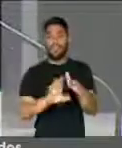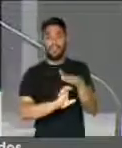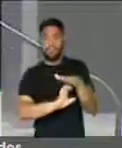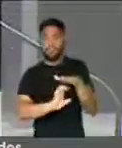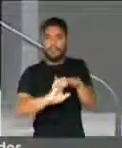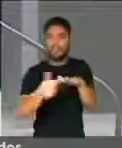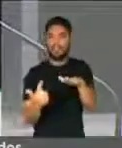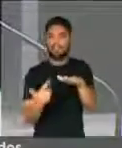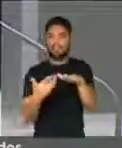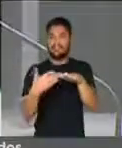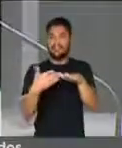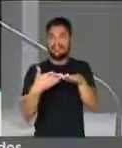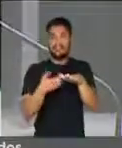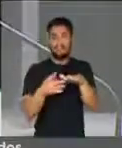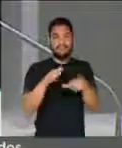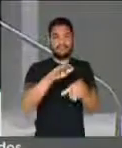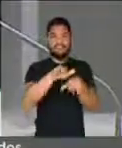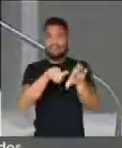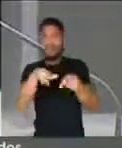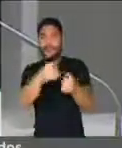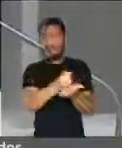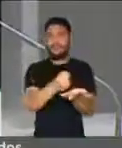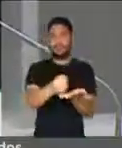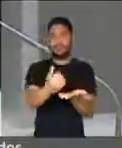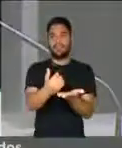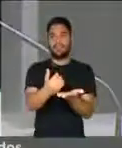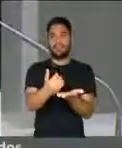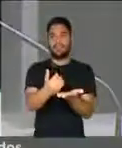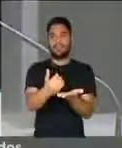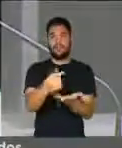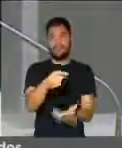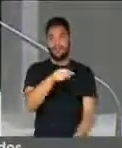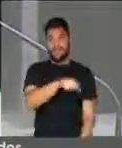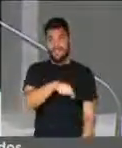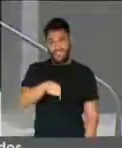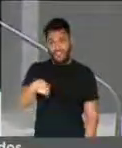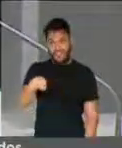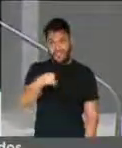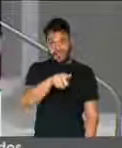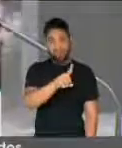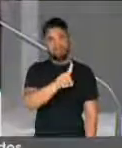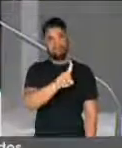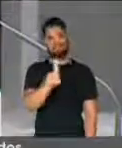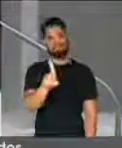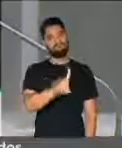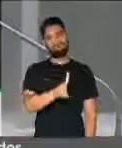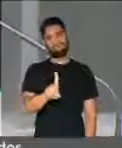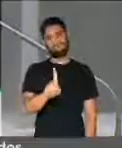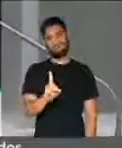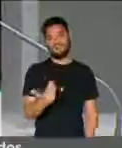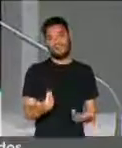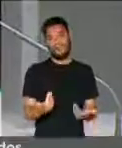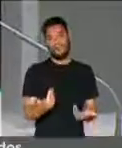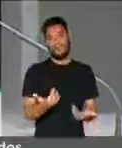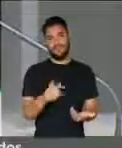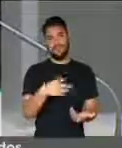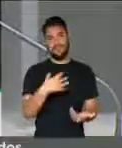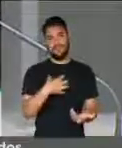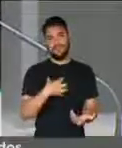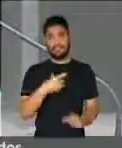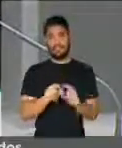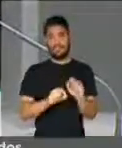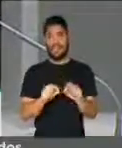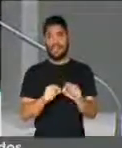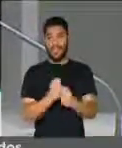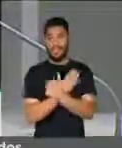tiraria aqueles desempregados da sua angústia, estão sentindo que não só o